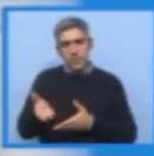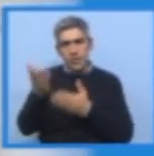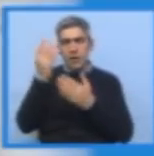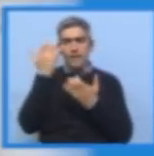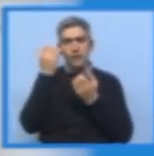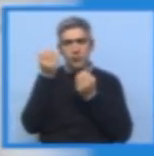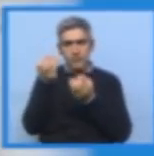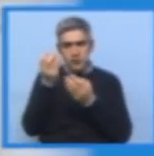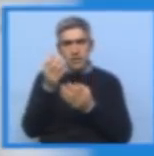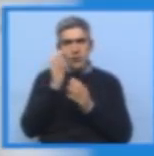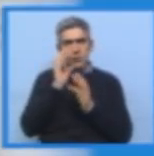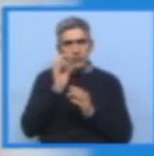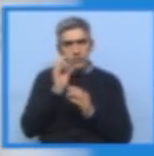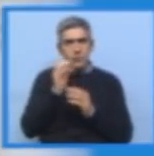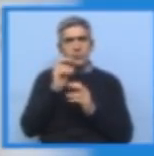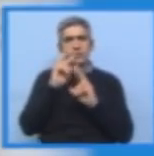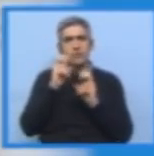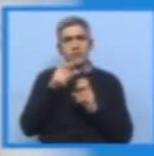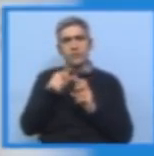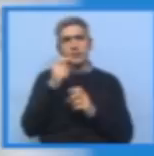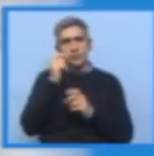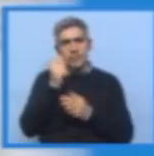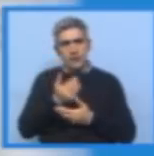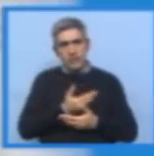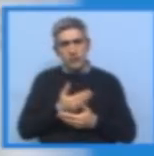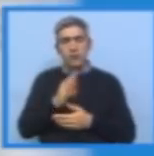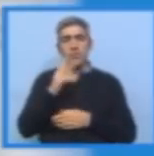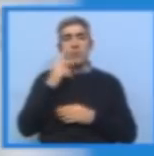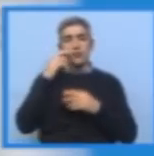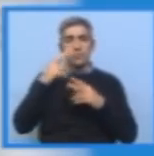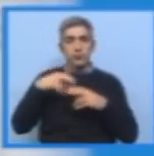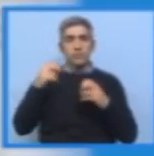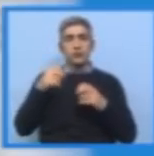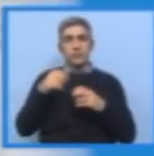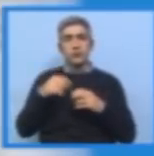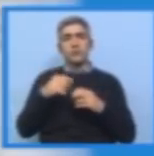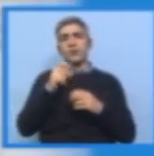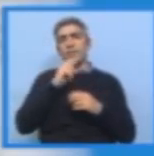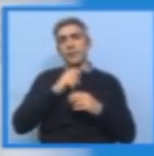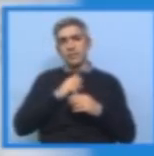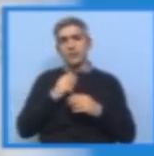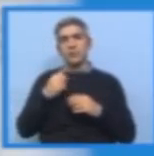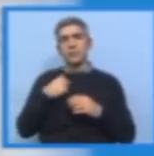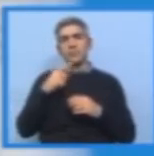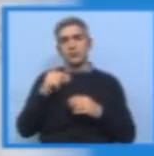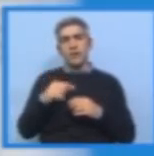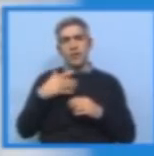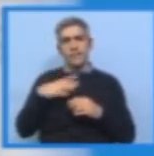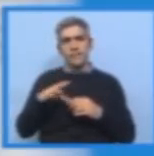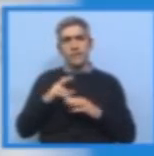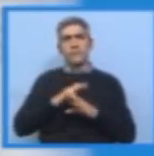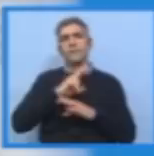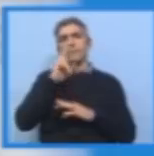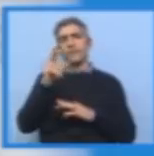informar-vos cuidadosamente acerca do menino, e quando o encontrardes, avisai-me, para que também eu